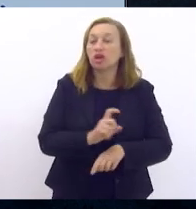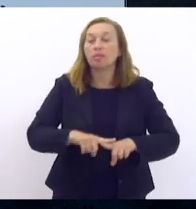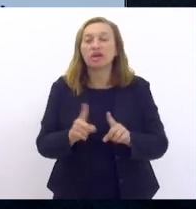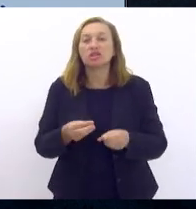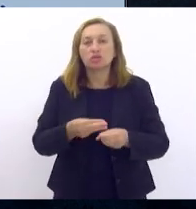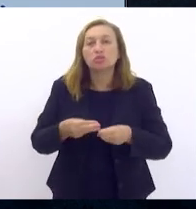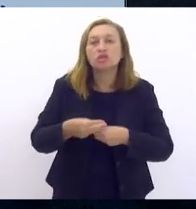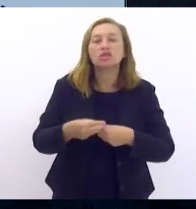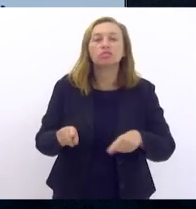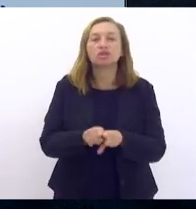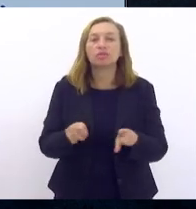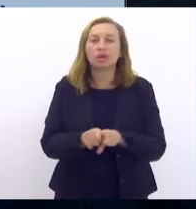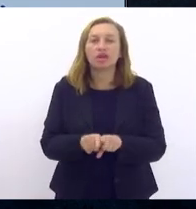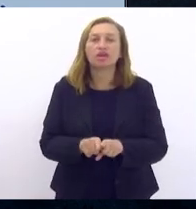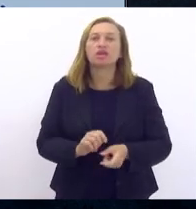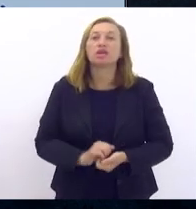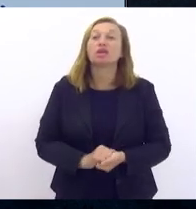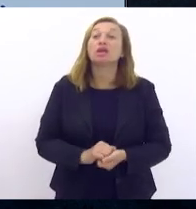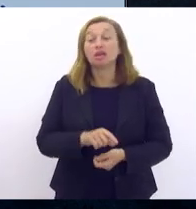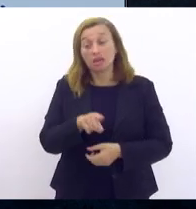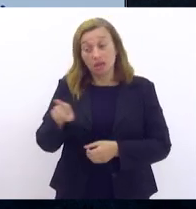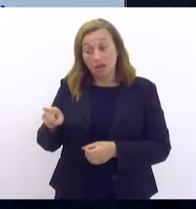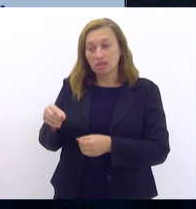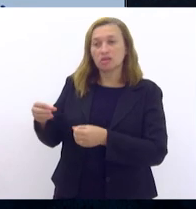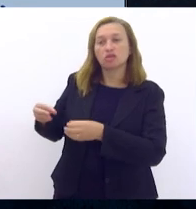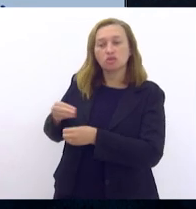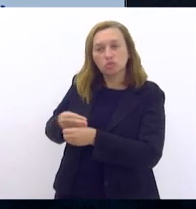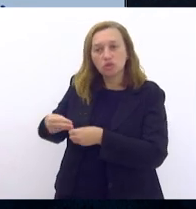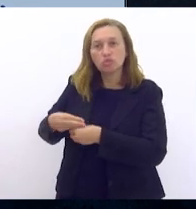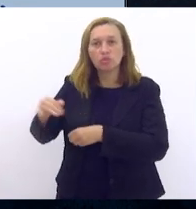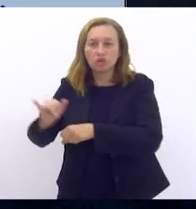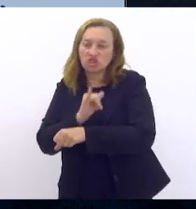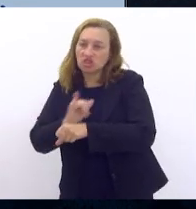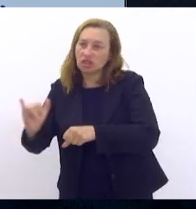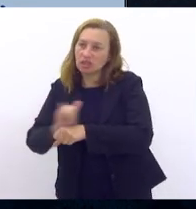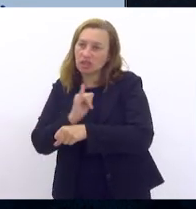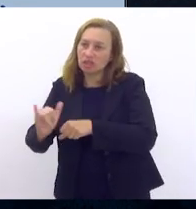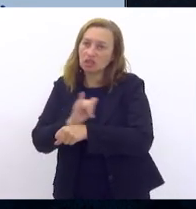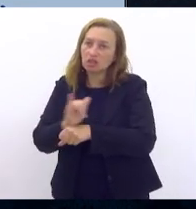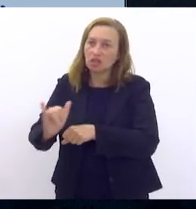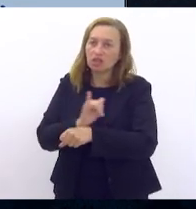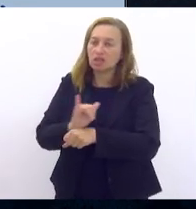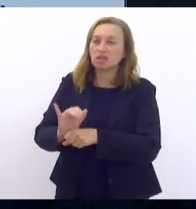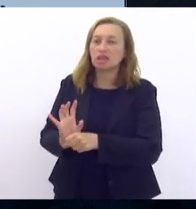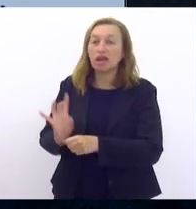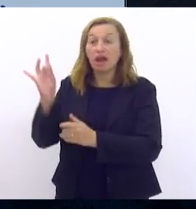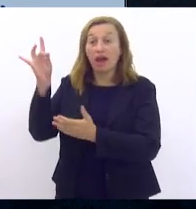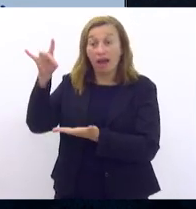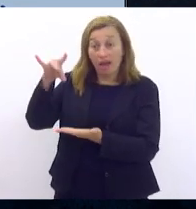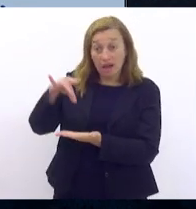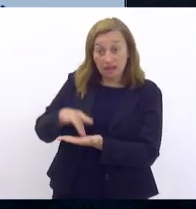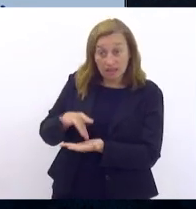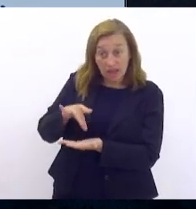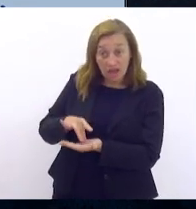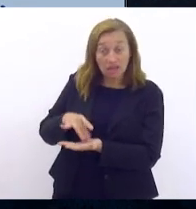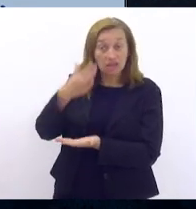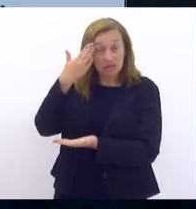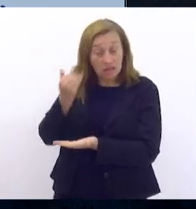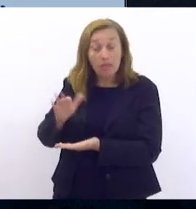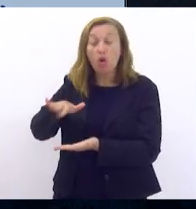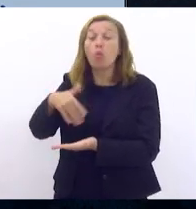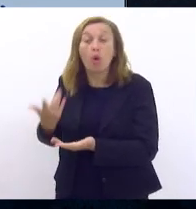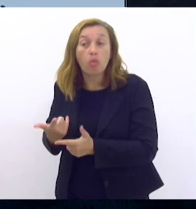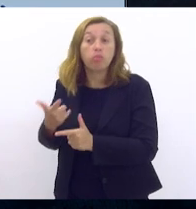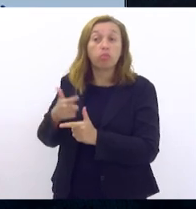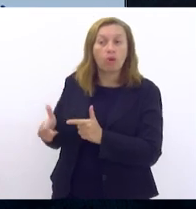dos Municípios E que esses municípios se articule e tem o desenho real de qual é o problema